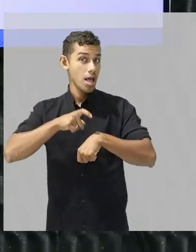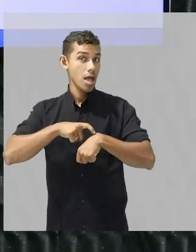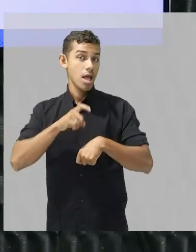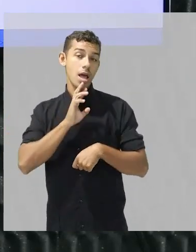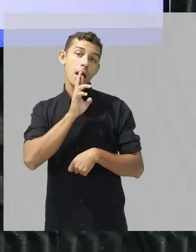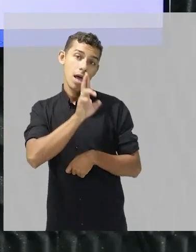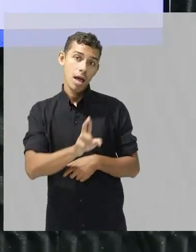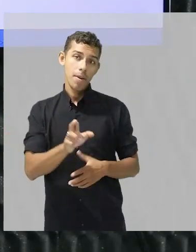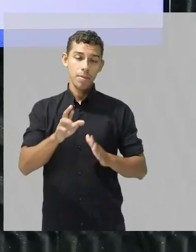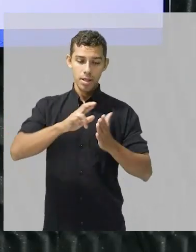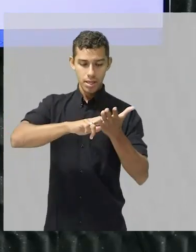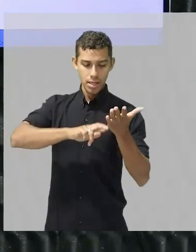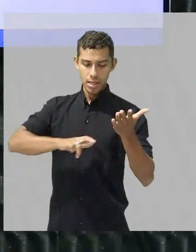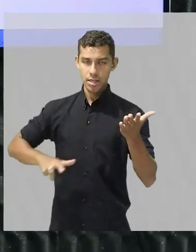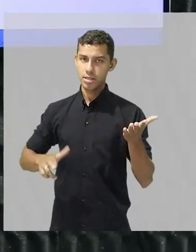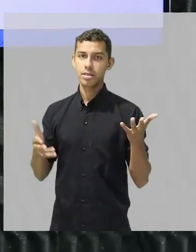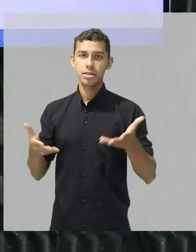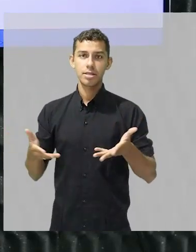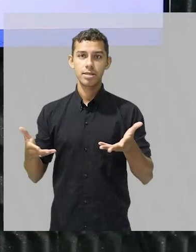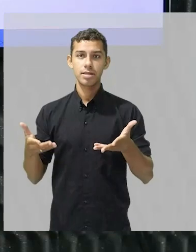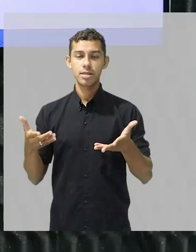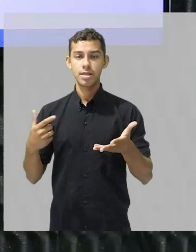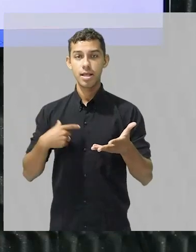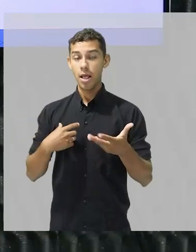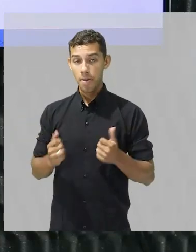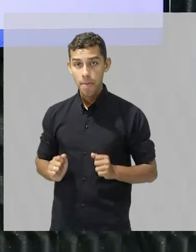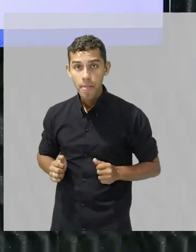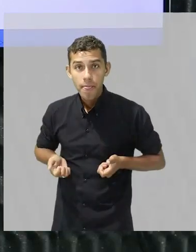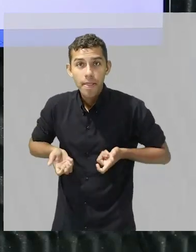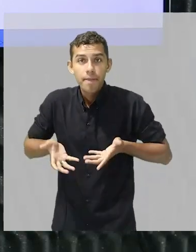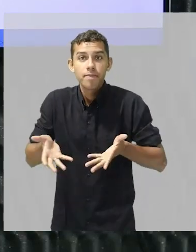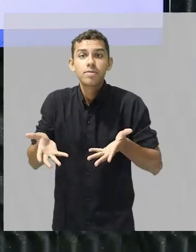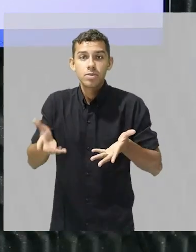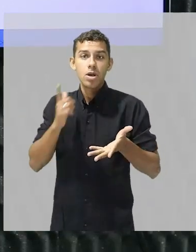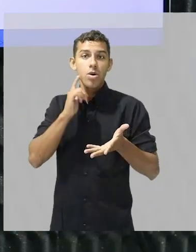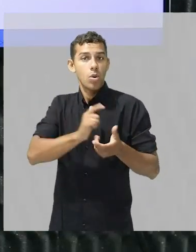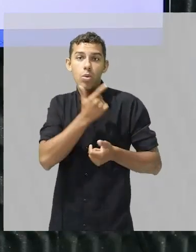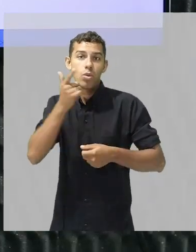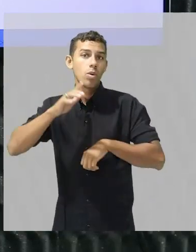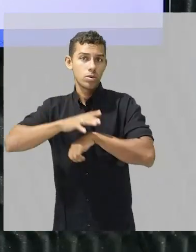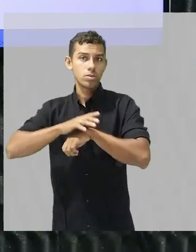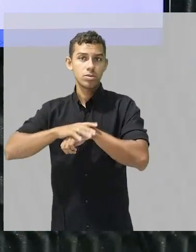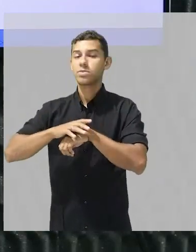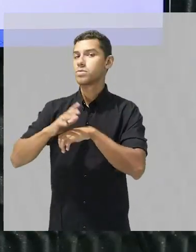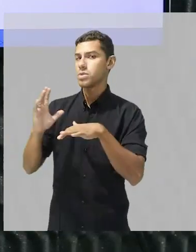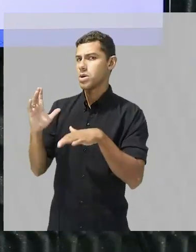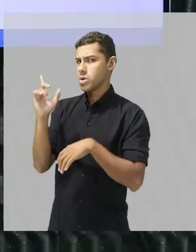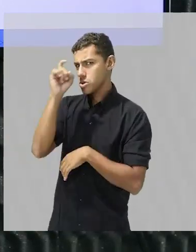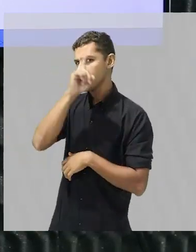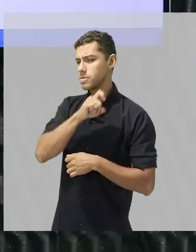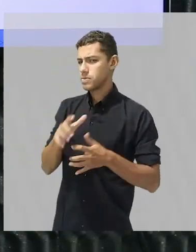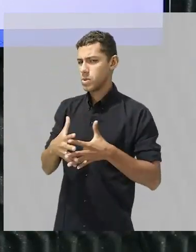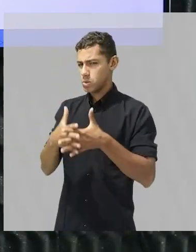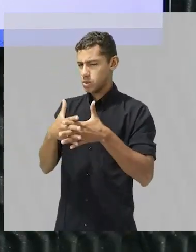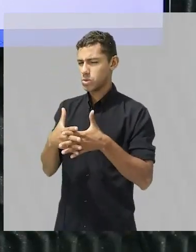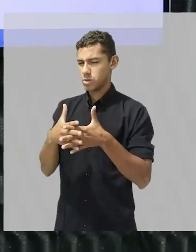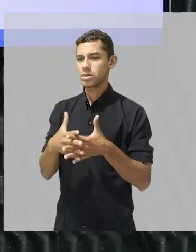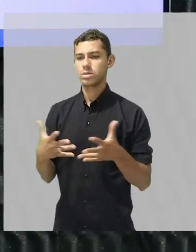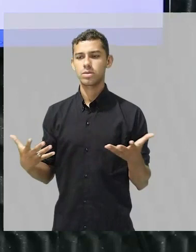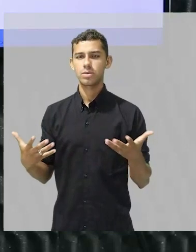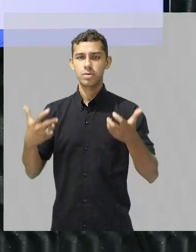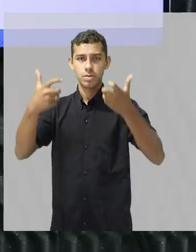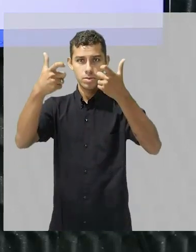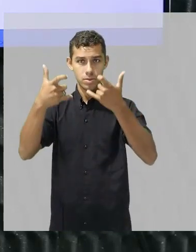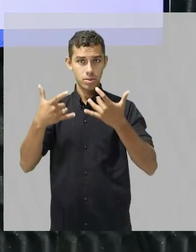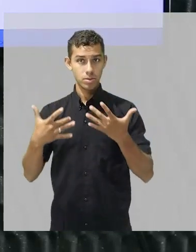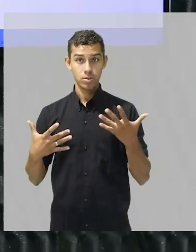por exemplo, fazer a sua redação e se dedicar também para outras questões que sejam um pouquinho mais complexas, tá? Essa questão aqui,